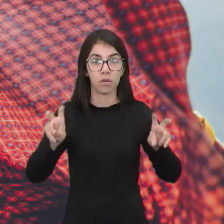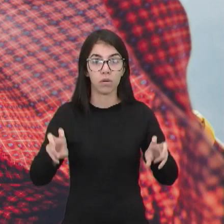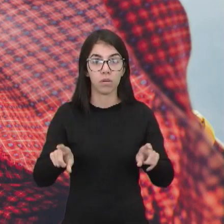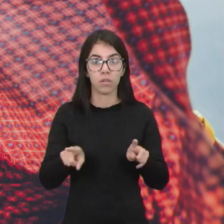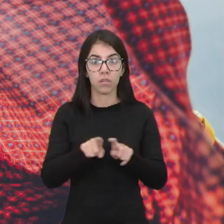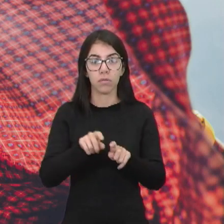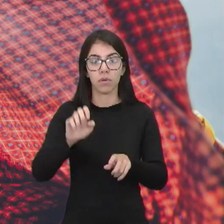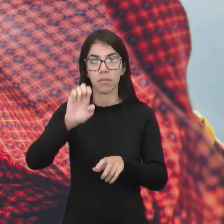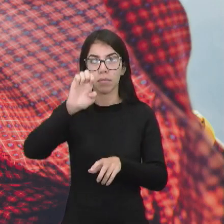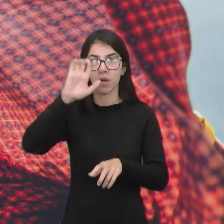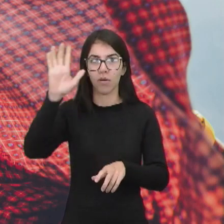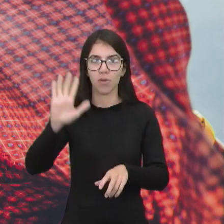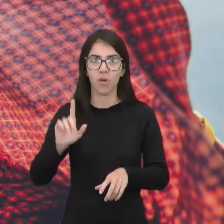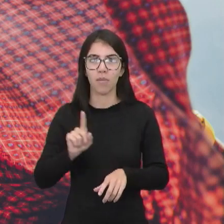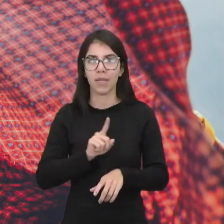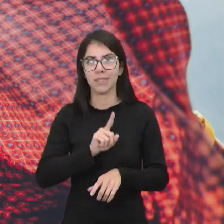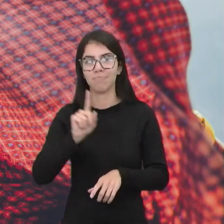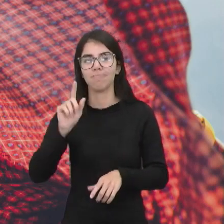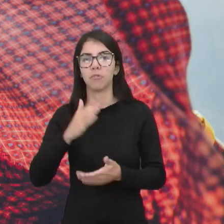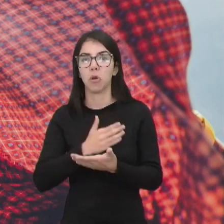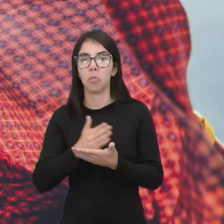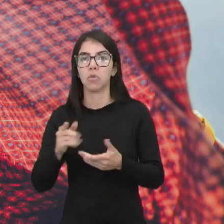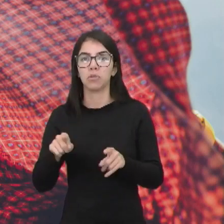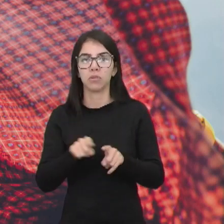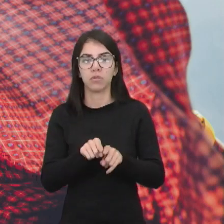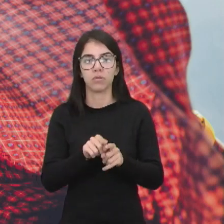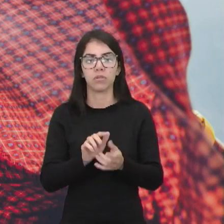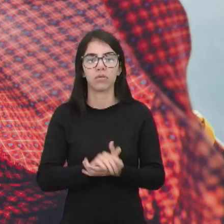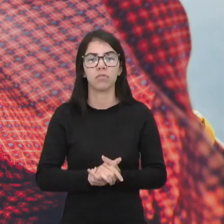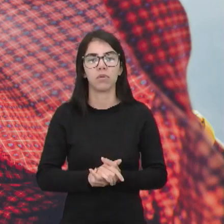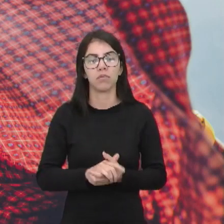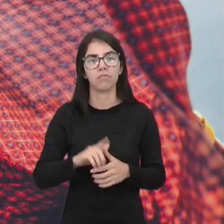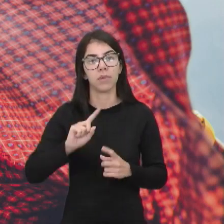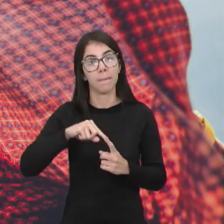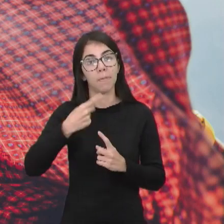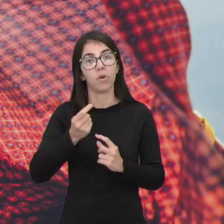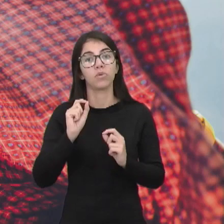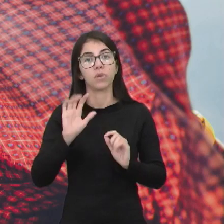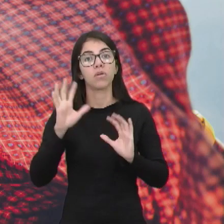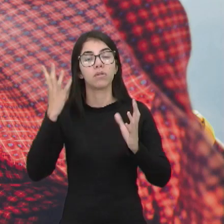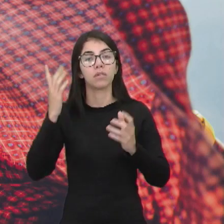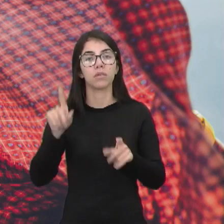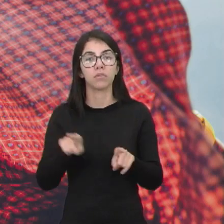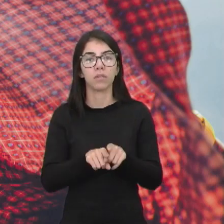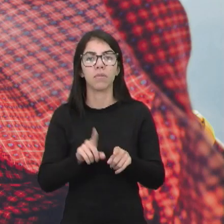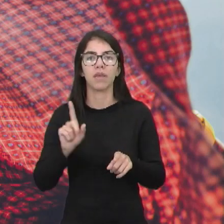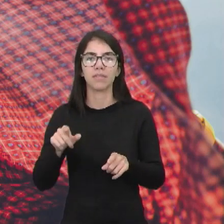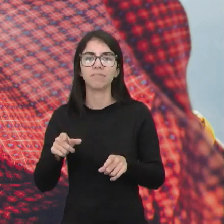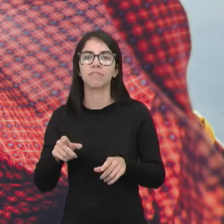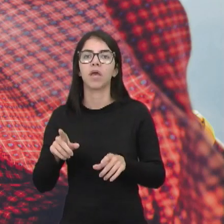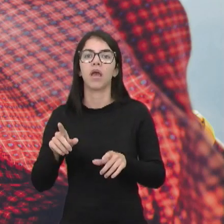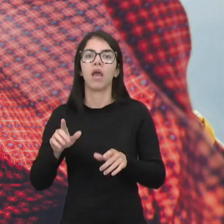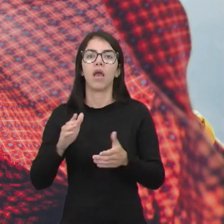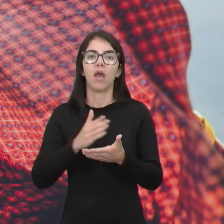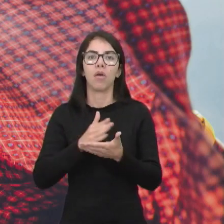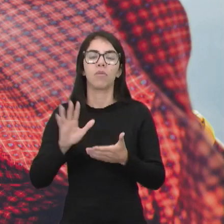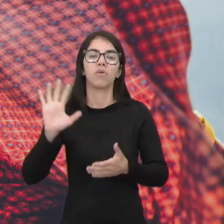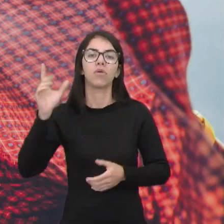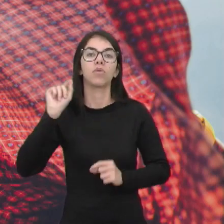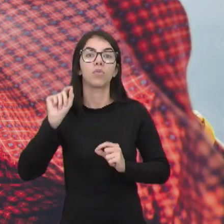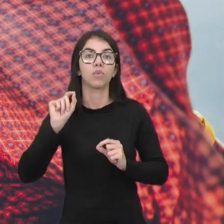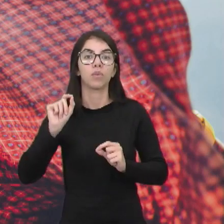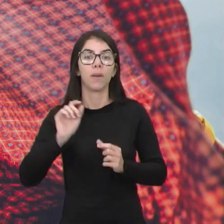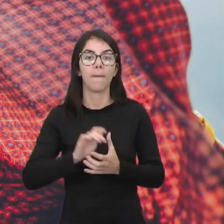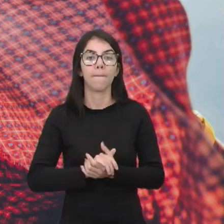para a Europa, e aí depois acabou, infelizmente, né, indo para o lado de começar